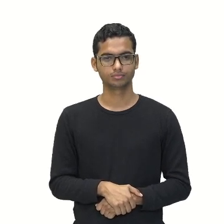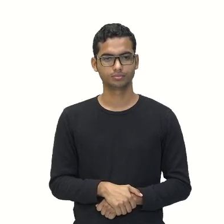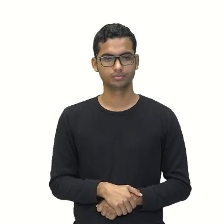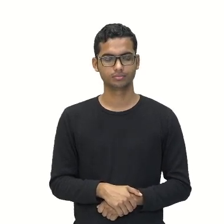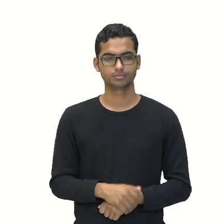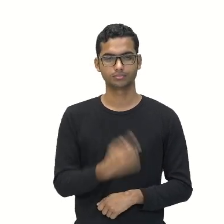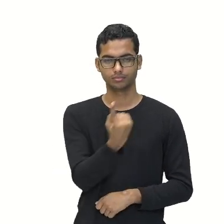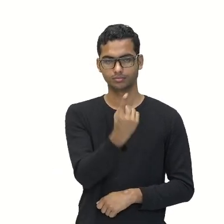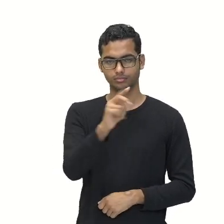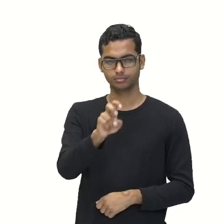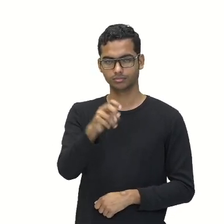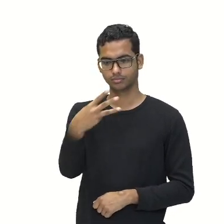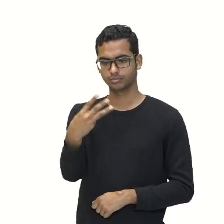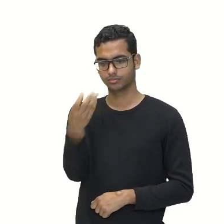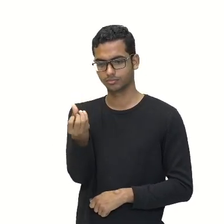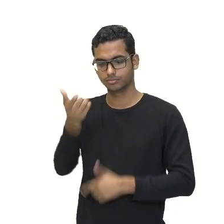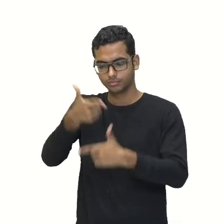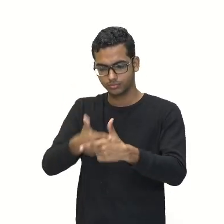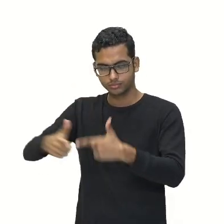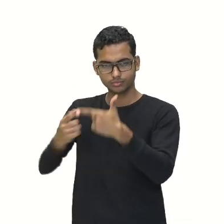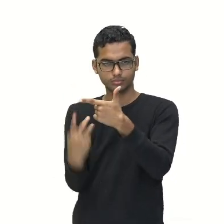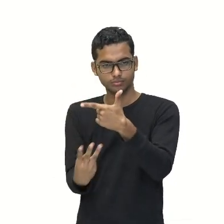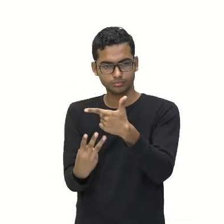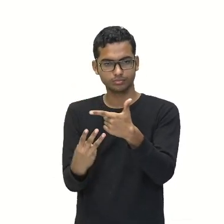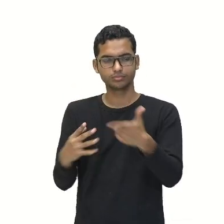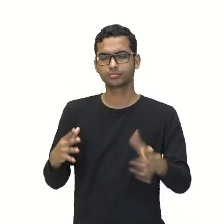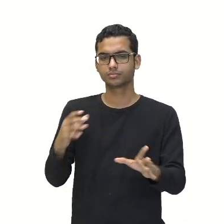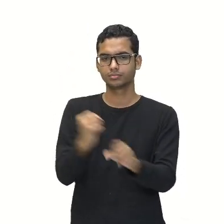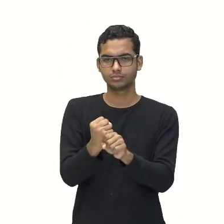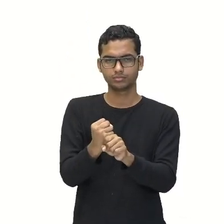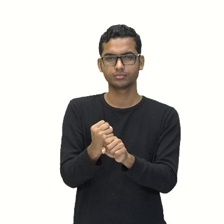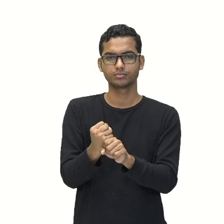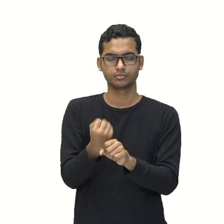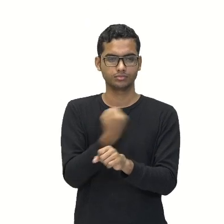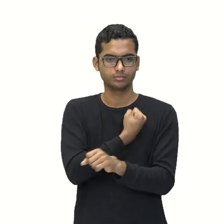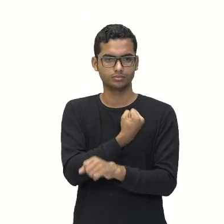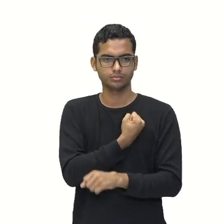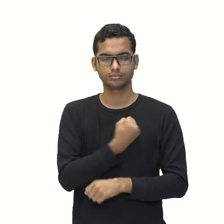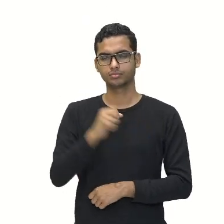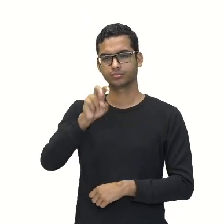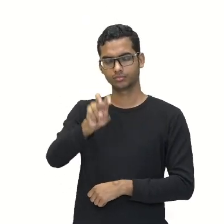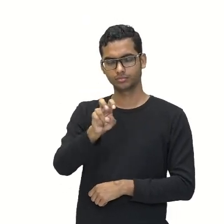1536 dividido por 3, que vai restar 512.